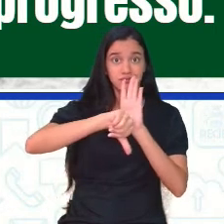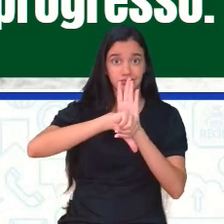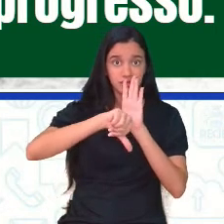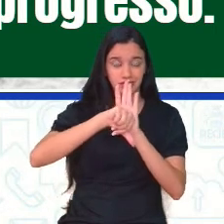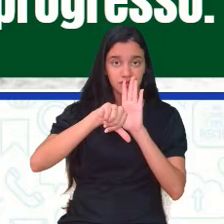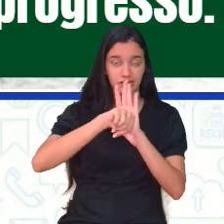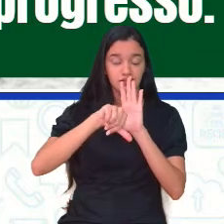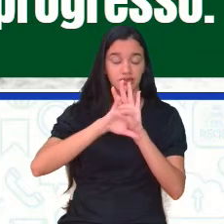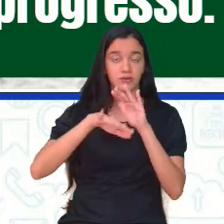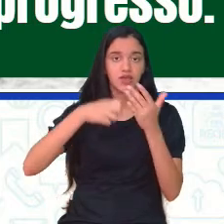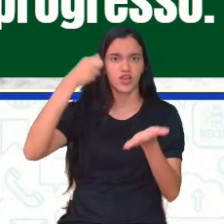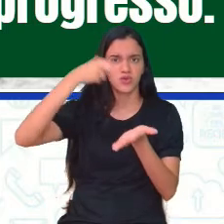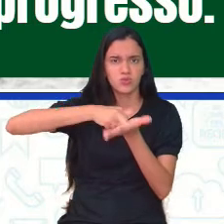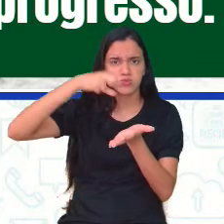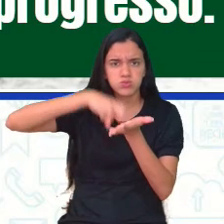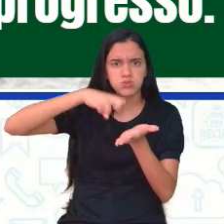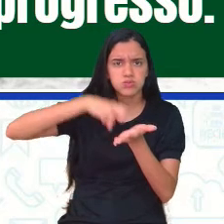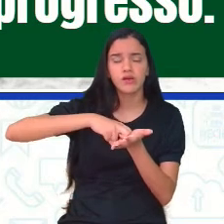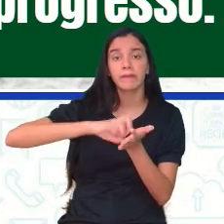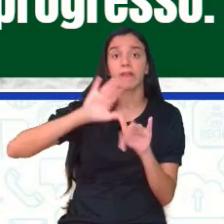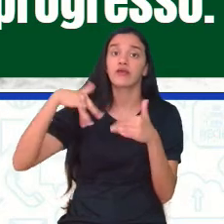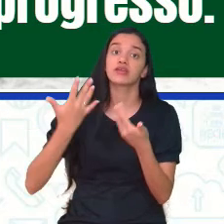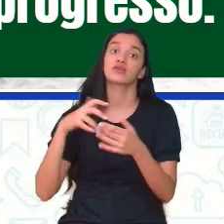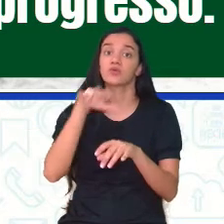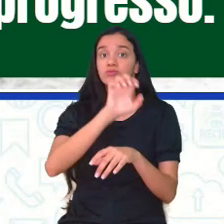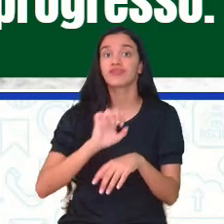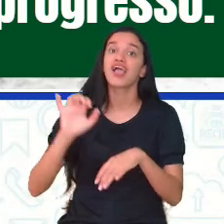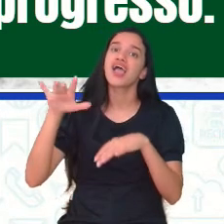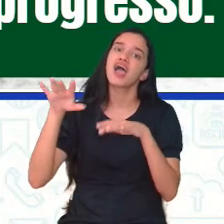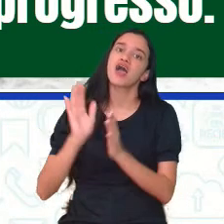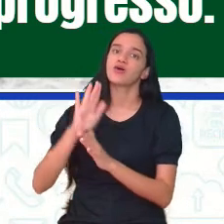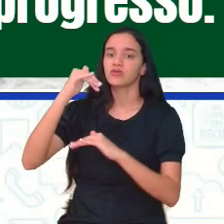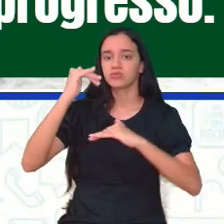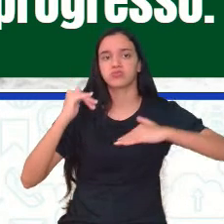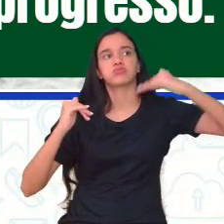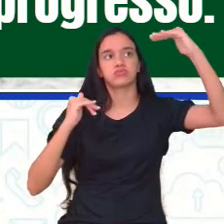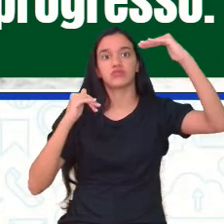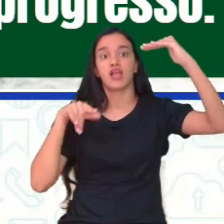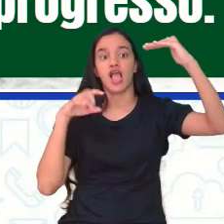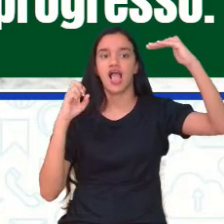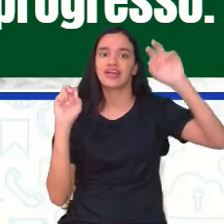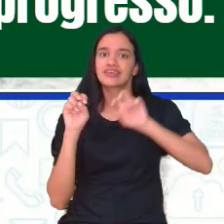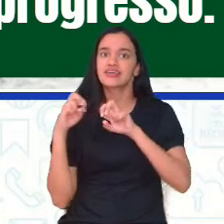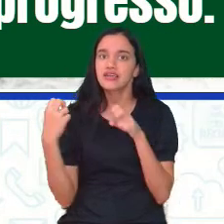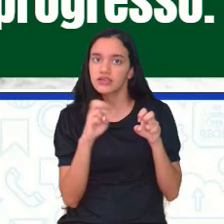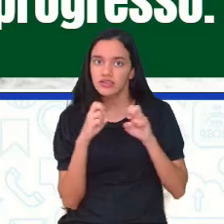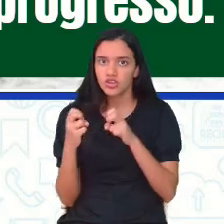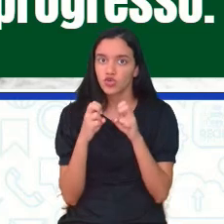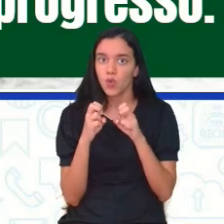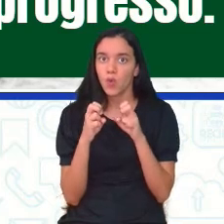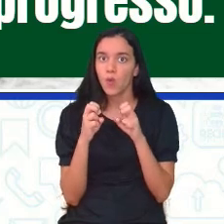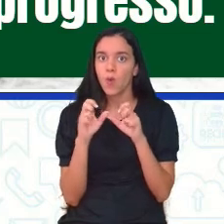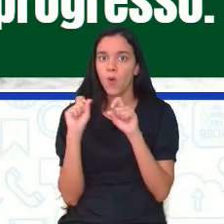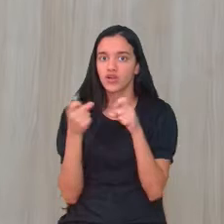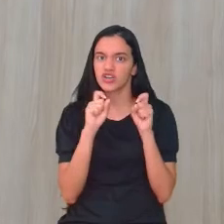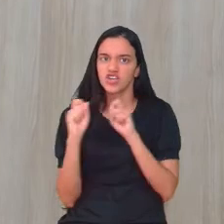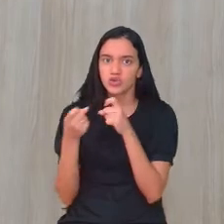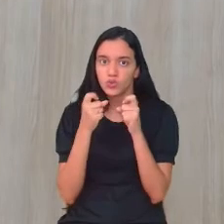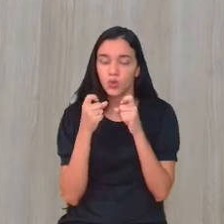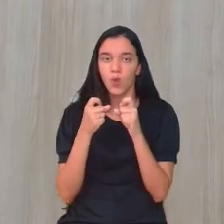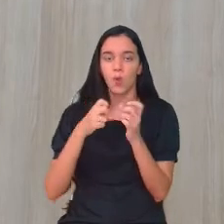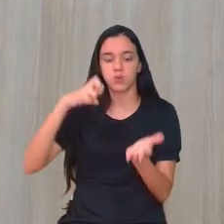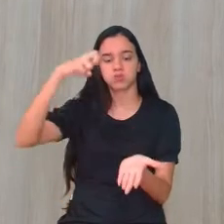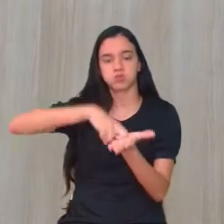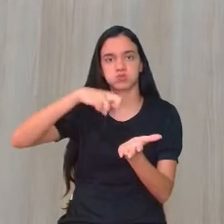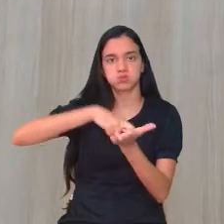com rigor. Ou seja, o Estado, ele é autoridade. Criticou o Estado, perseguição,